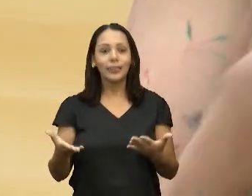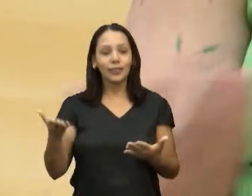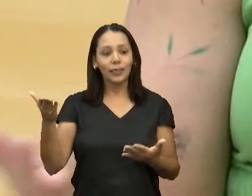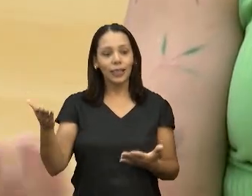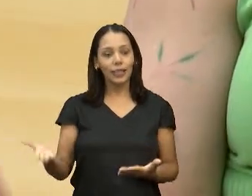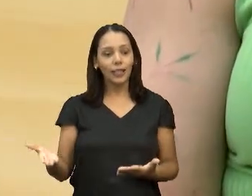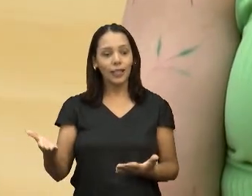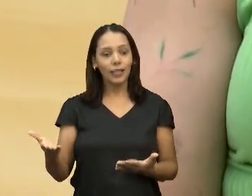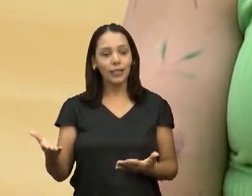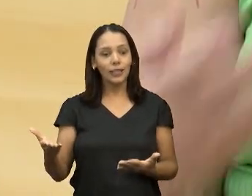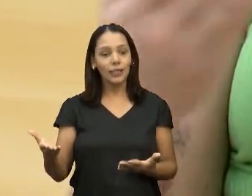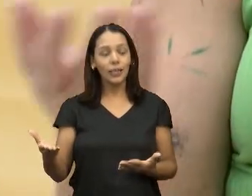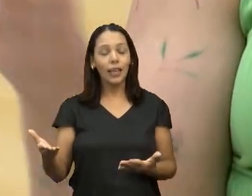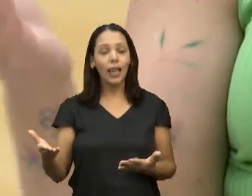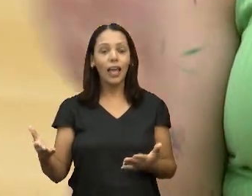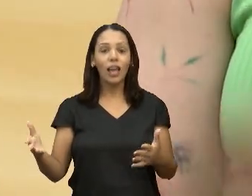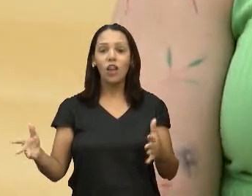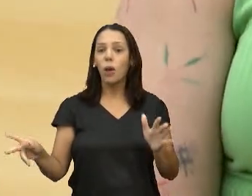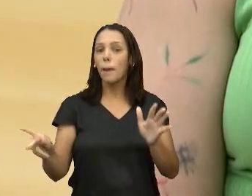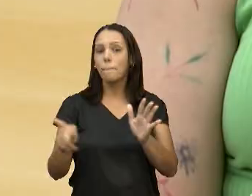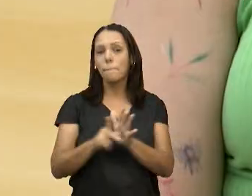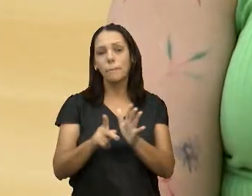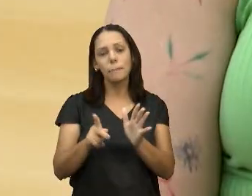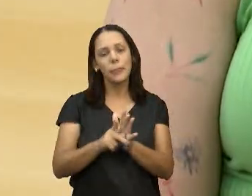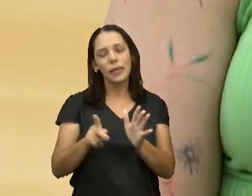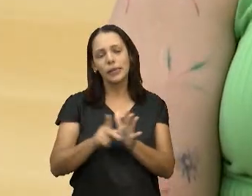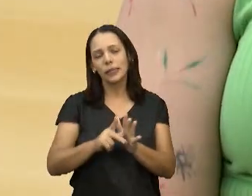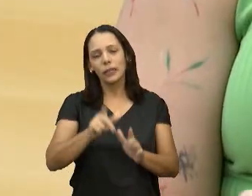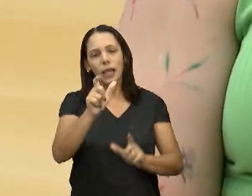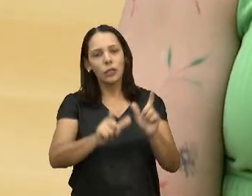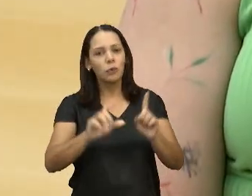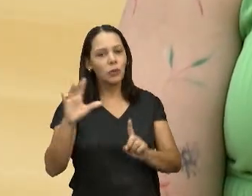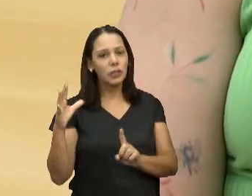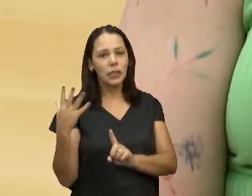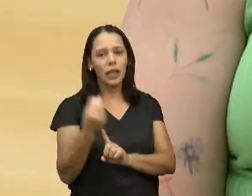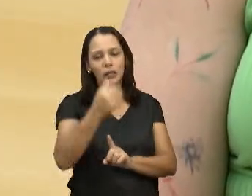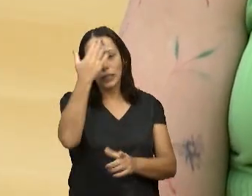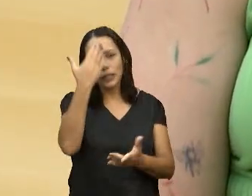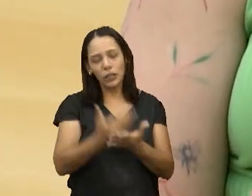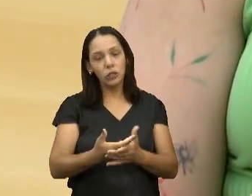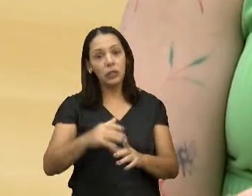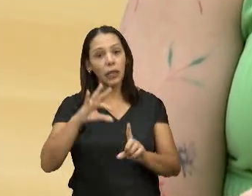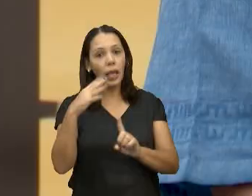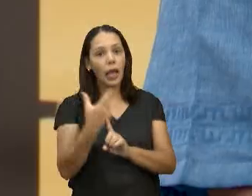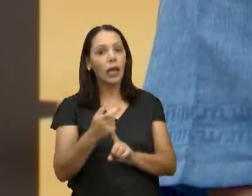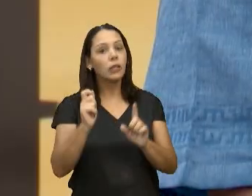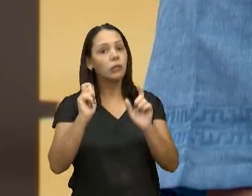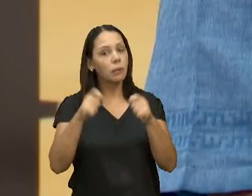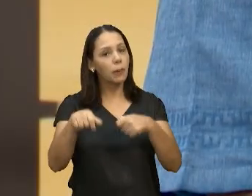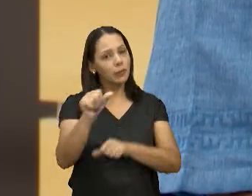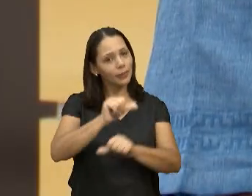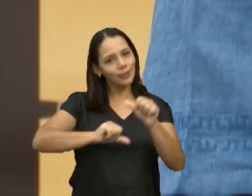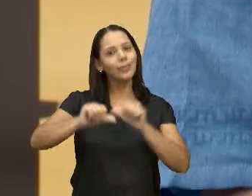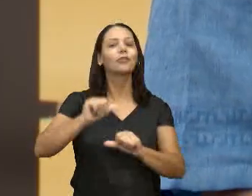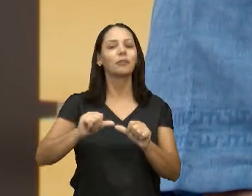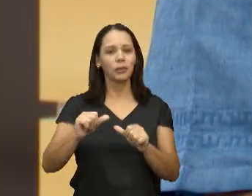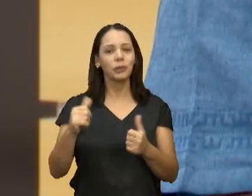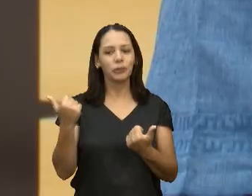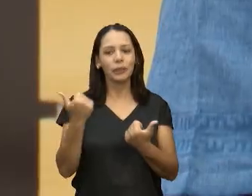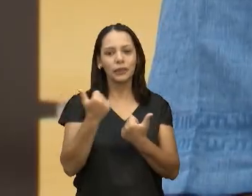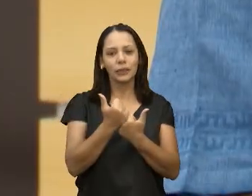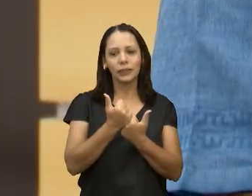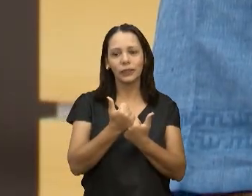vive no meio de todos os artistas que acreditam no poder da arte, da transformação em meio à arte, né? Eu cresci numa